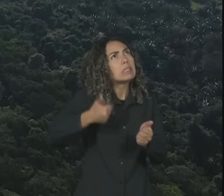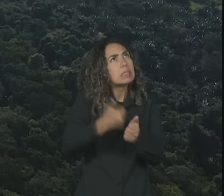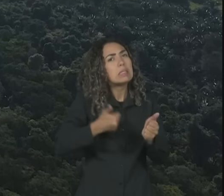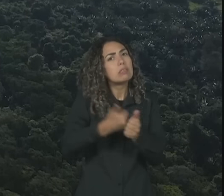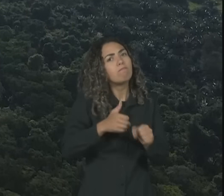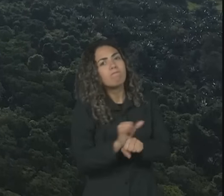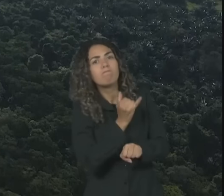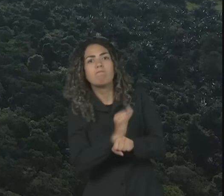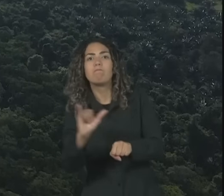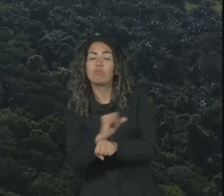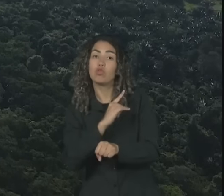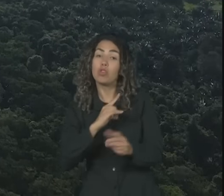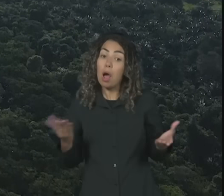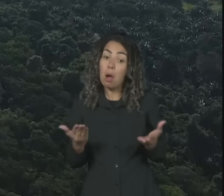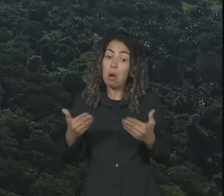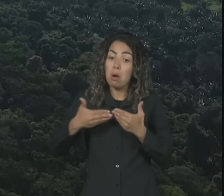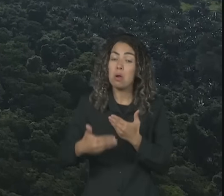avançar.